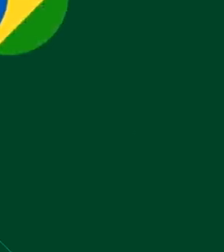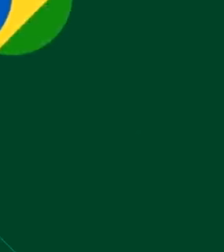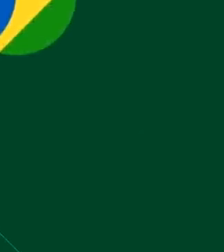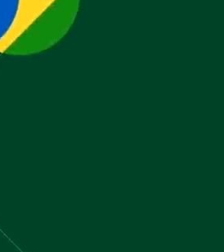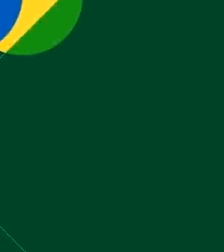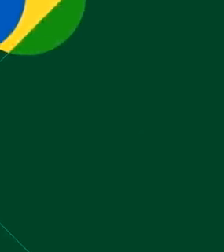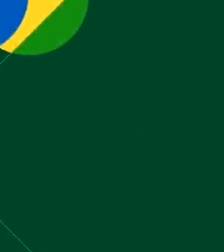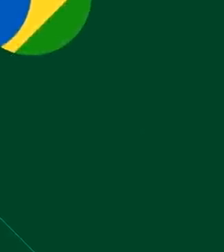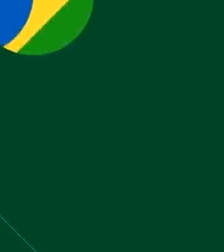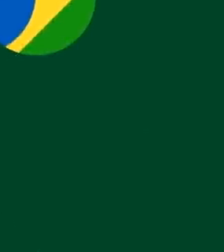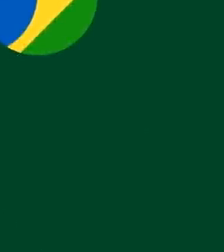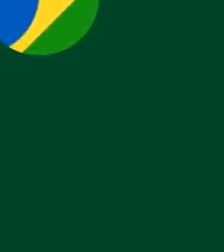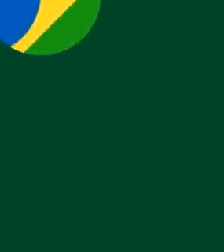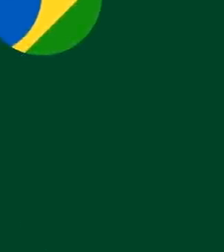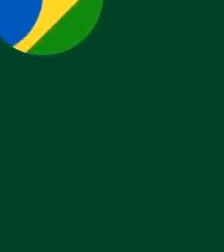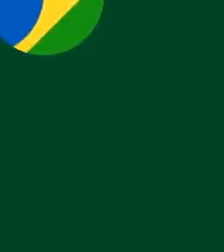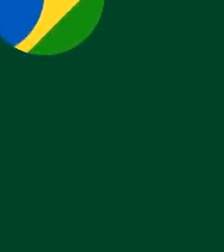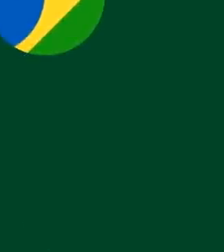Momento Saúde